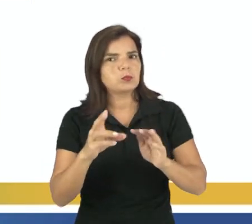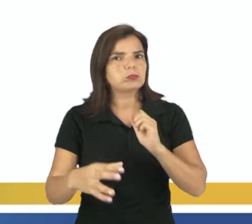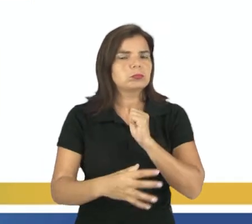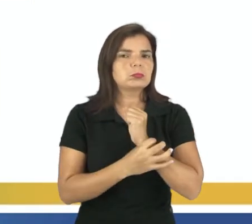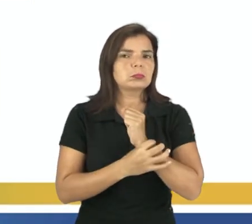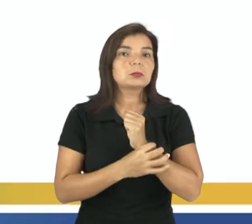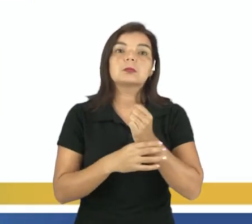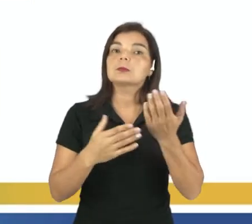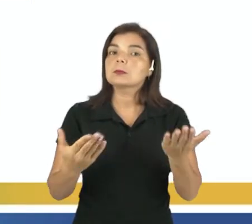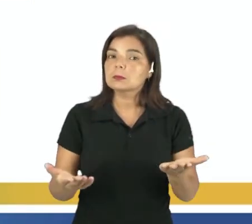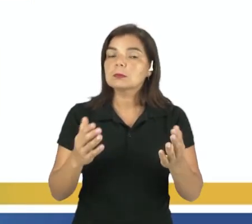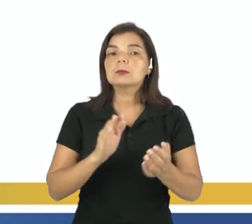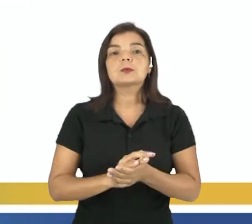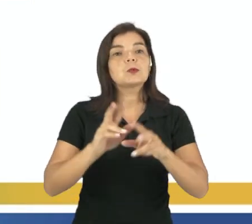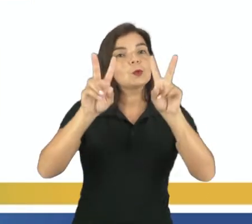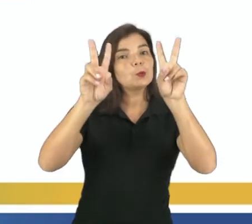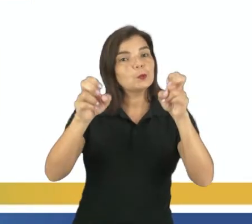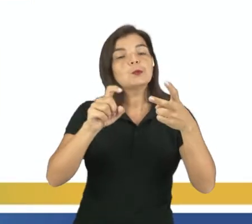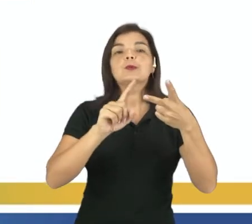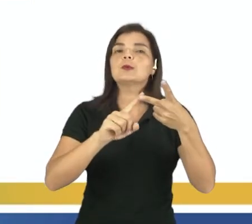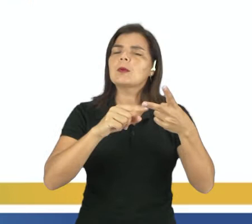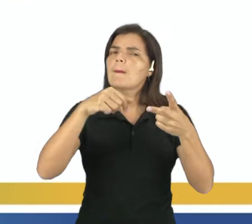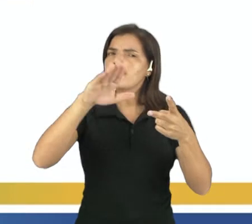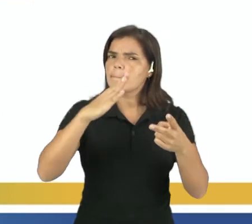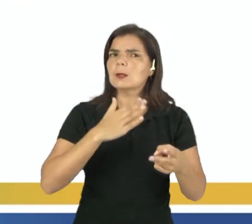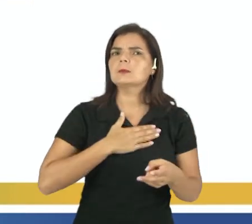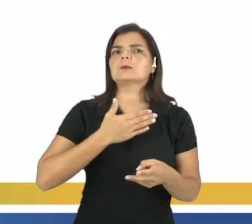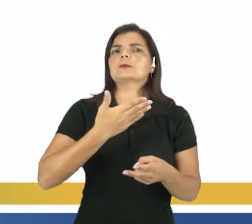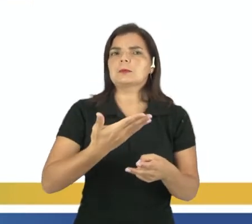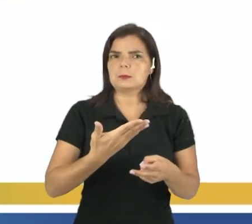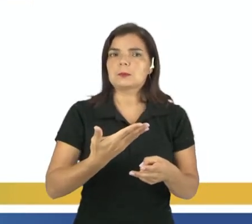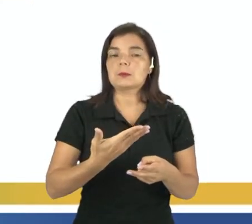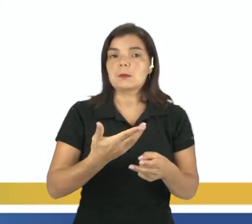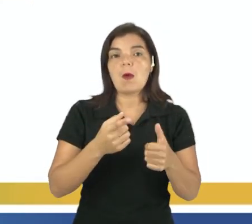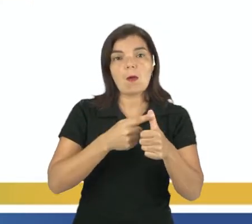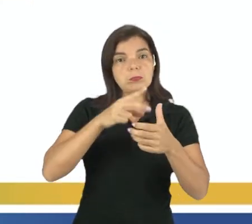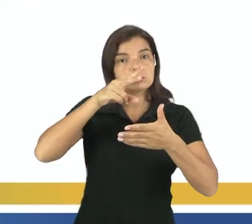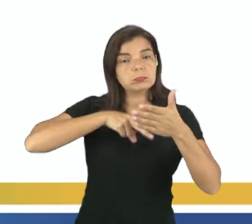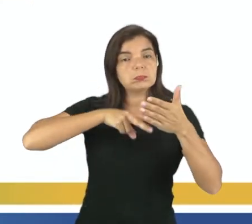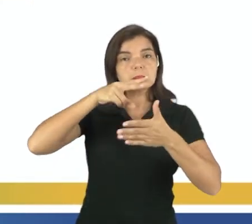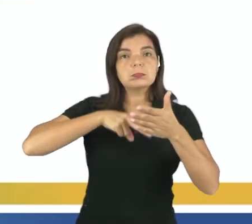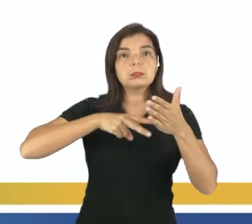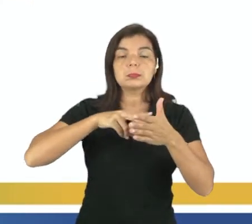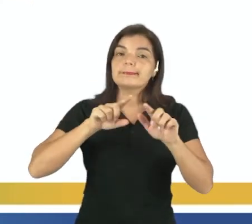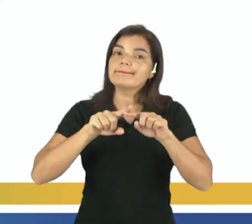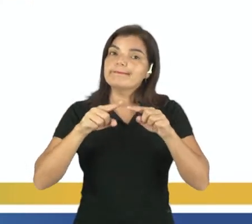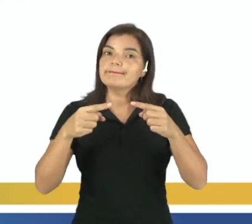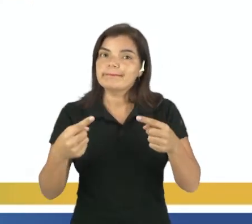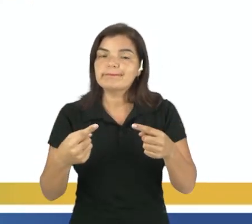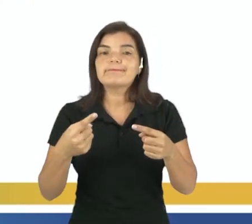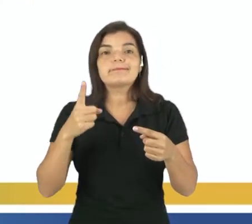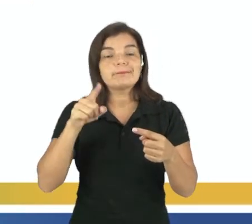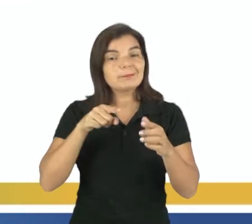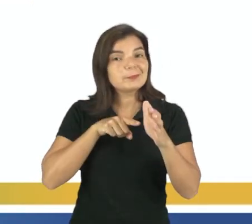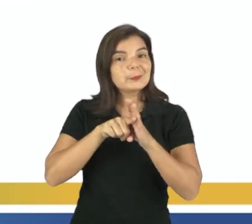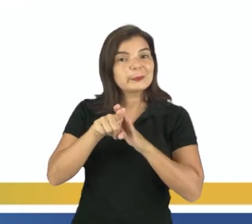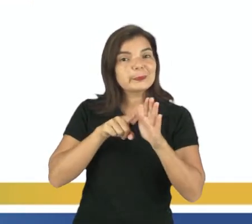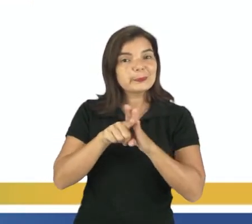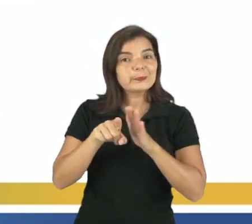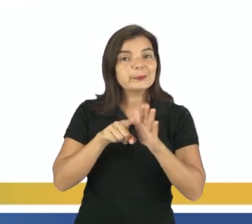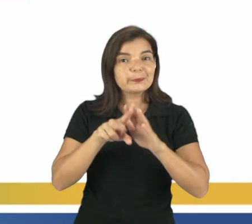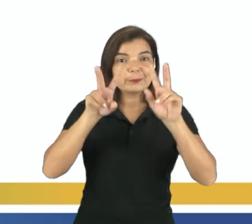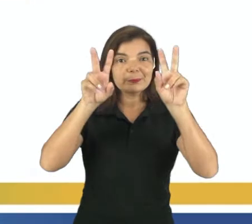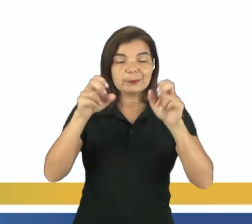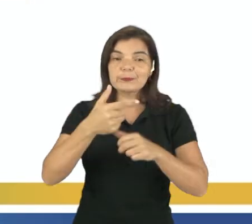seguro. Então, o título 2 é o que causa mais impacto em uma primeira leitura. Porém, como é uma pergunta,